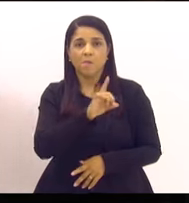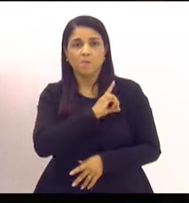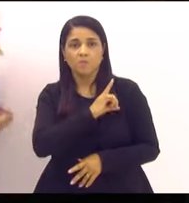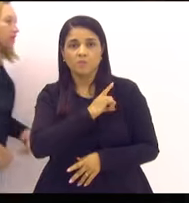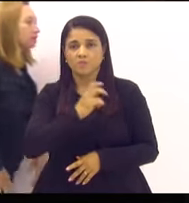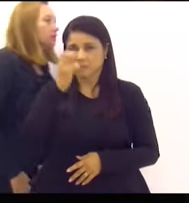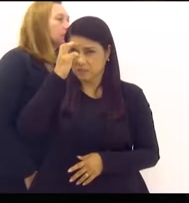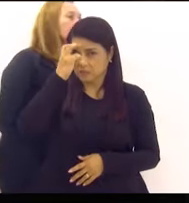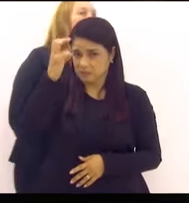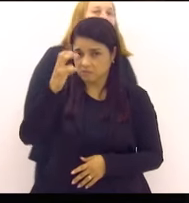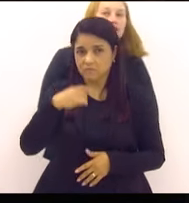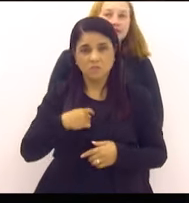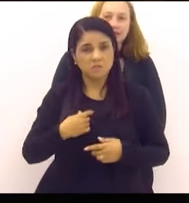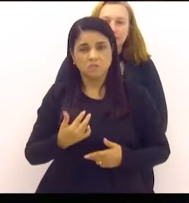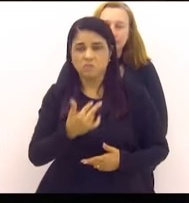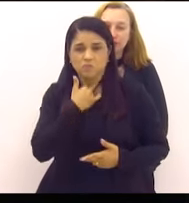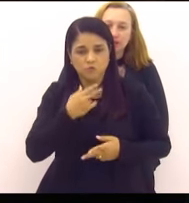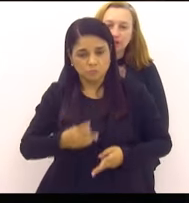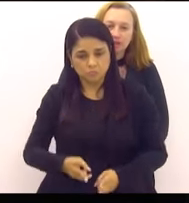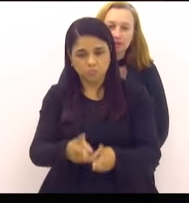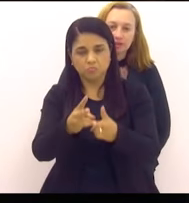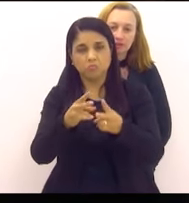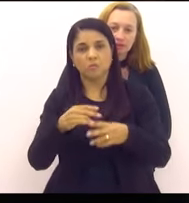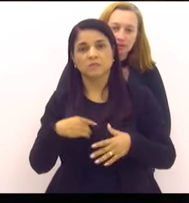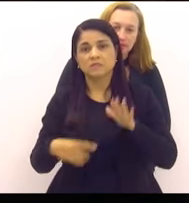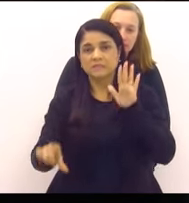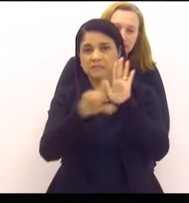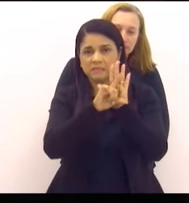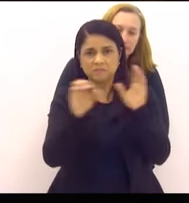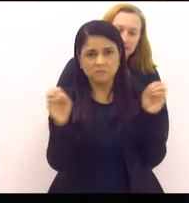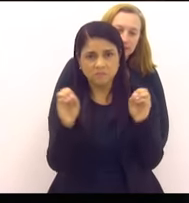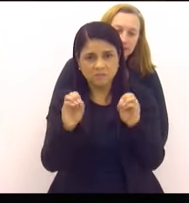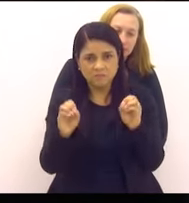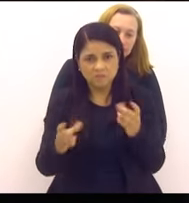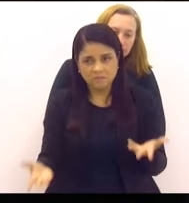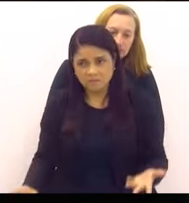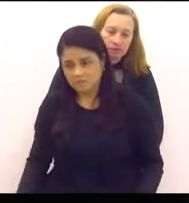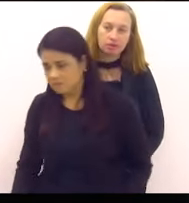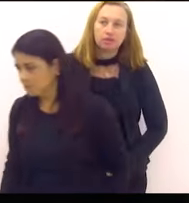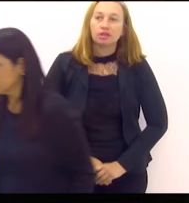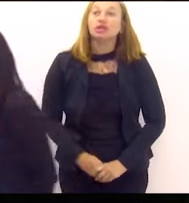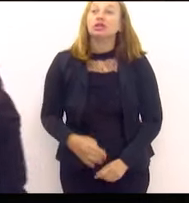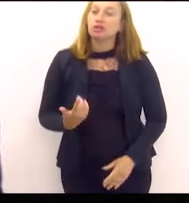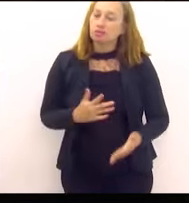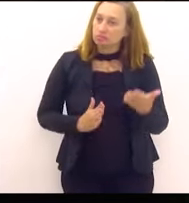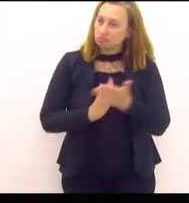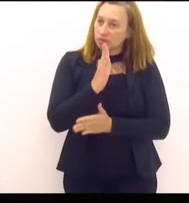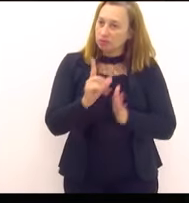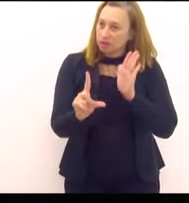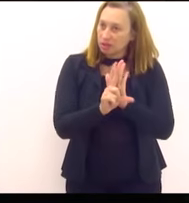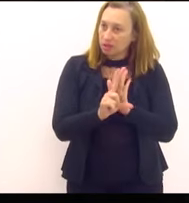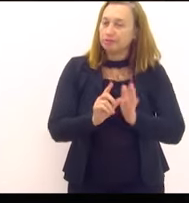podia permanecer sem uma lei orgânica. E a gente aprovou a lei orgânica.